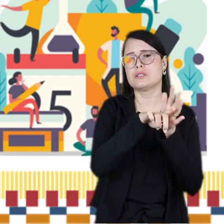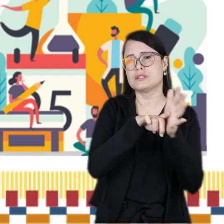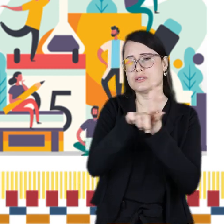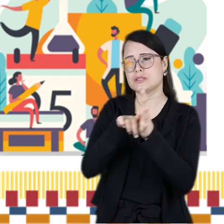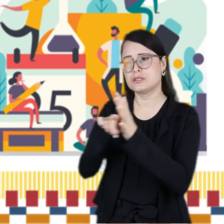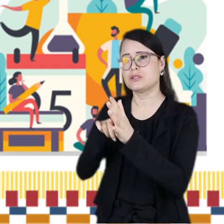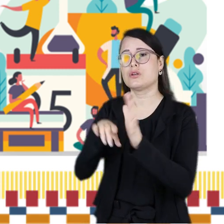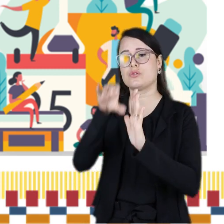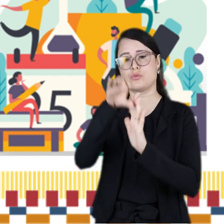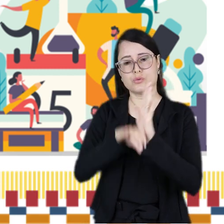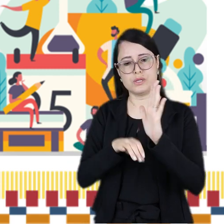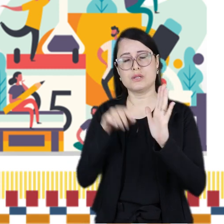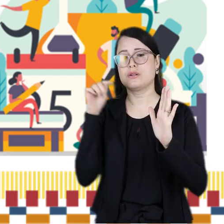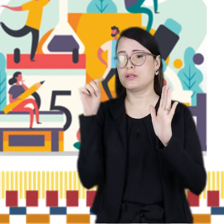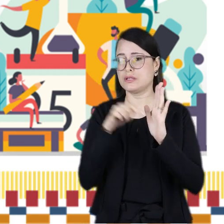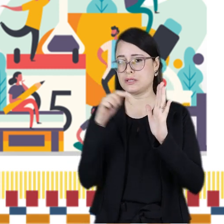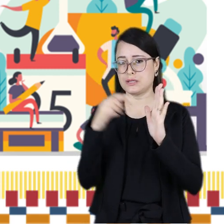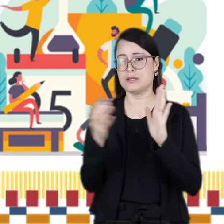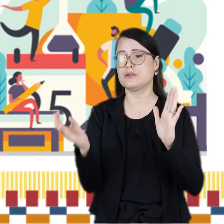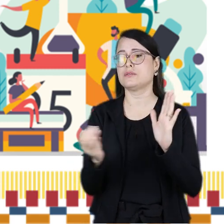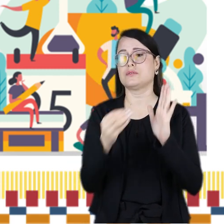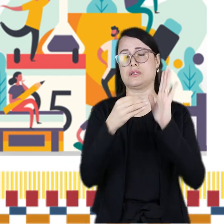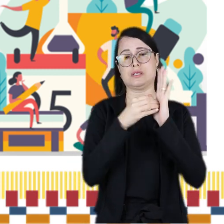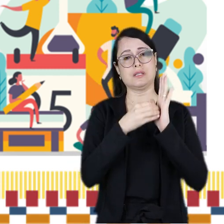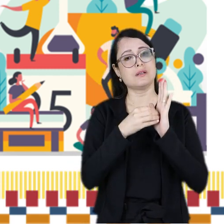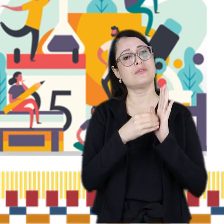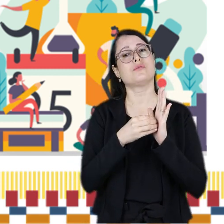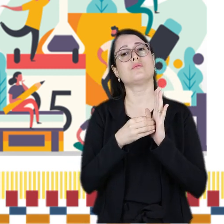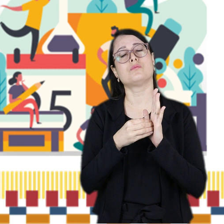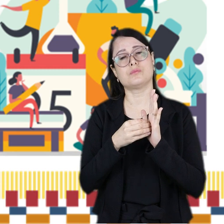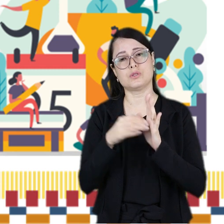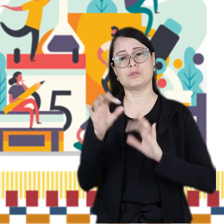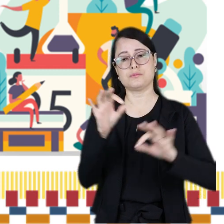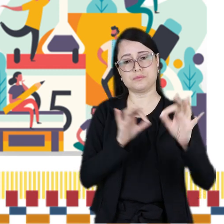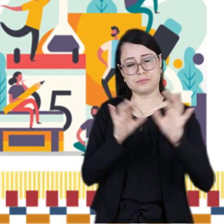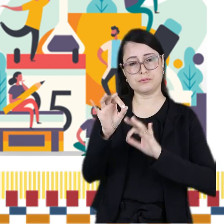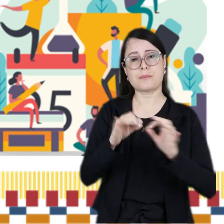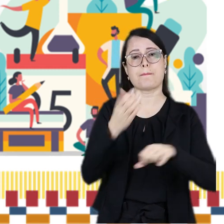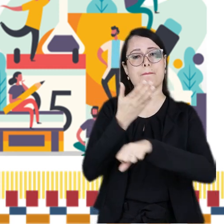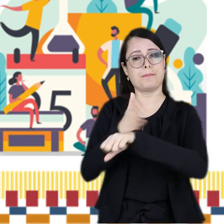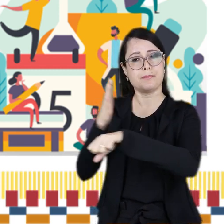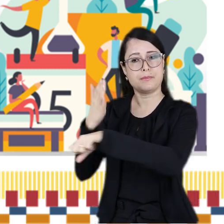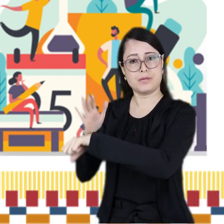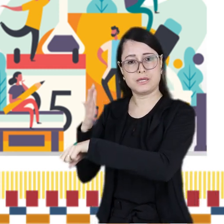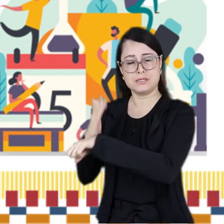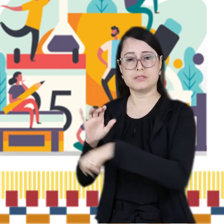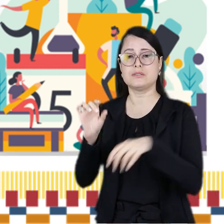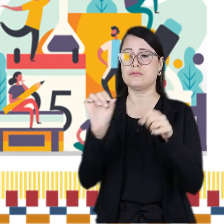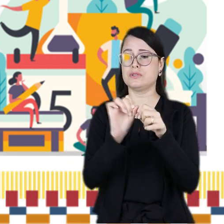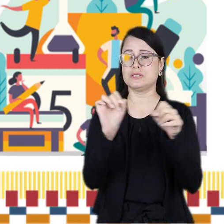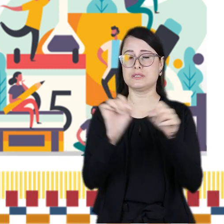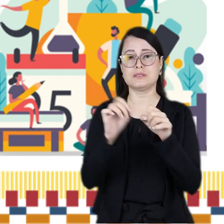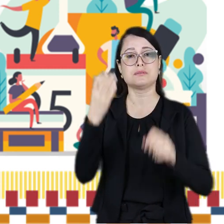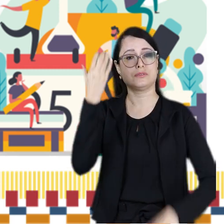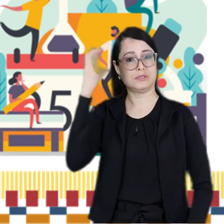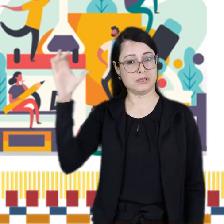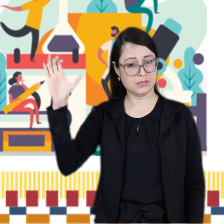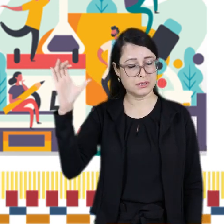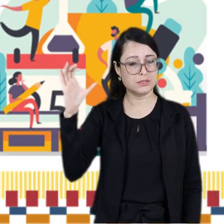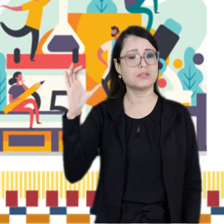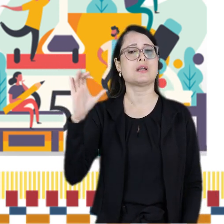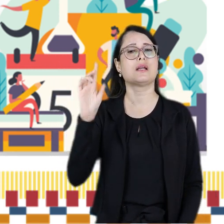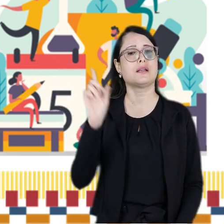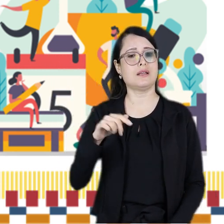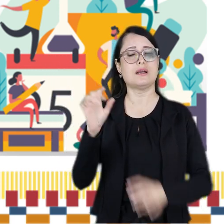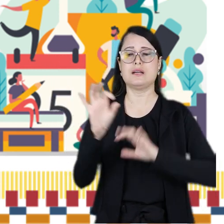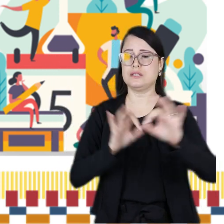embasado e fundamentado para desenvolver práticas e produções científicas, né? Então, algo articulado e